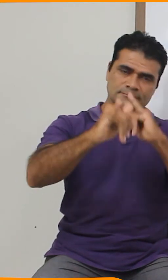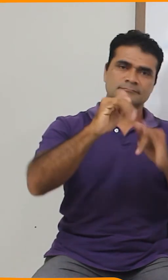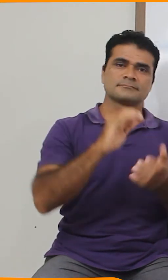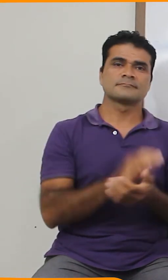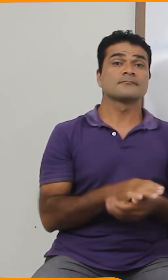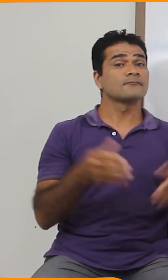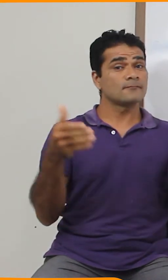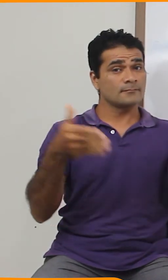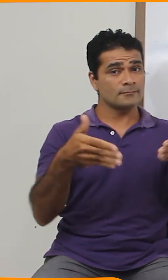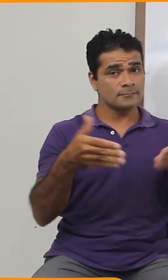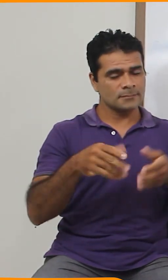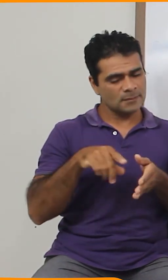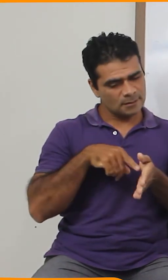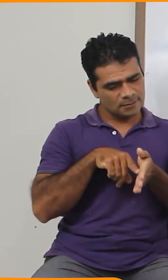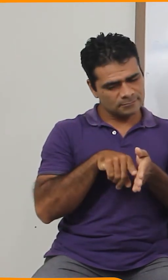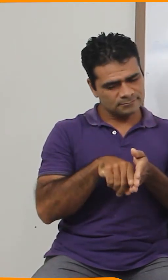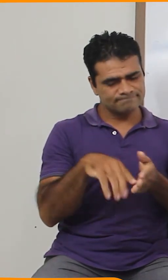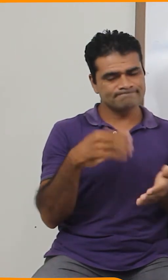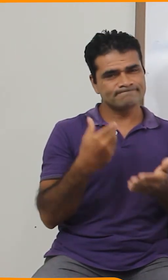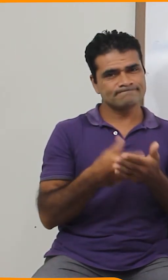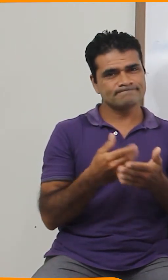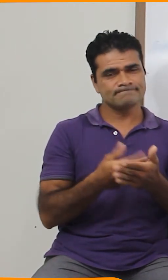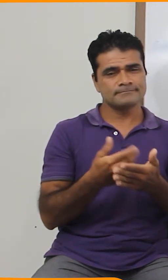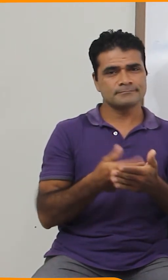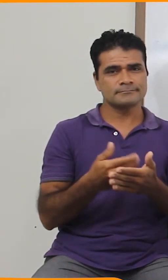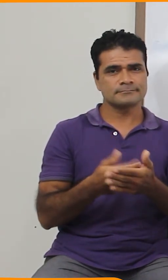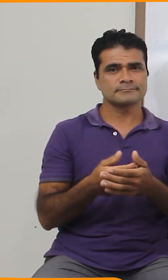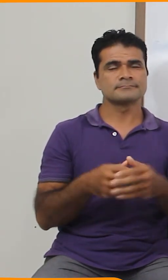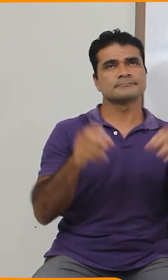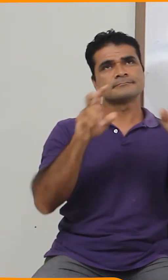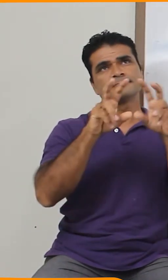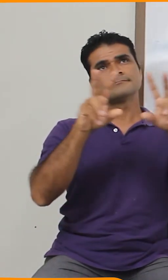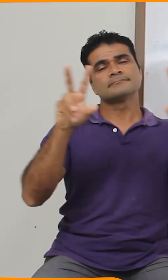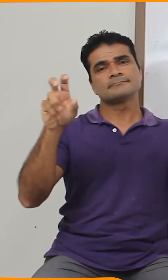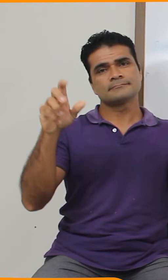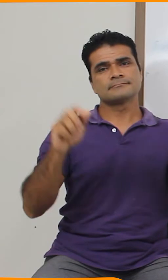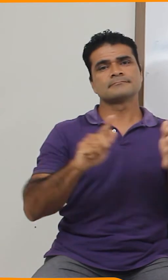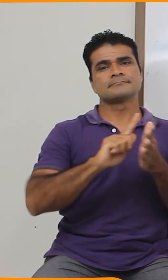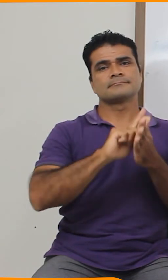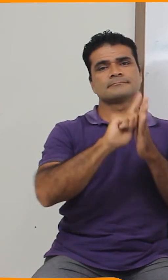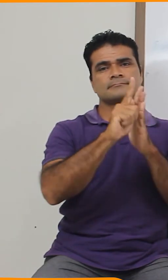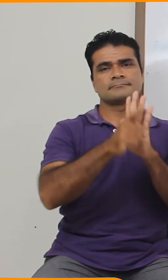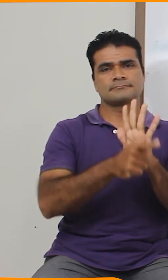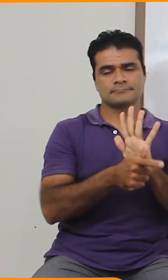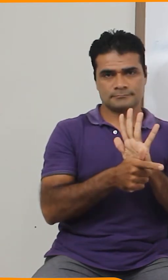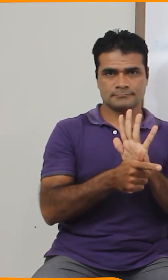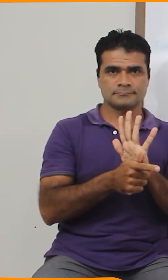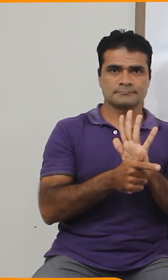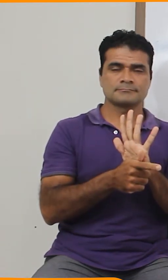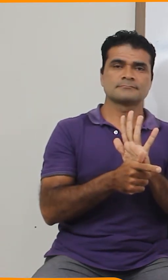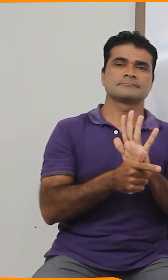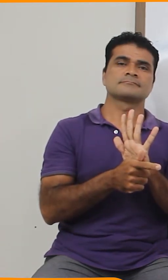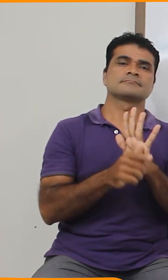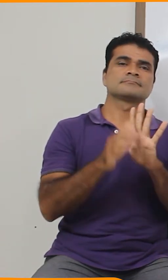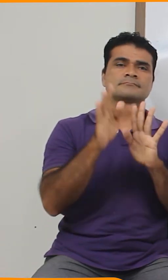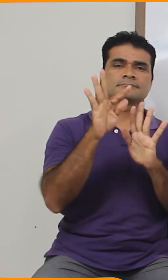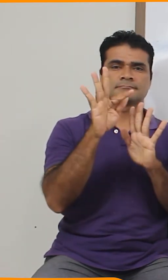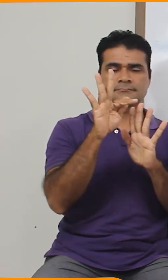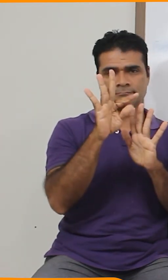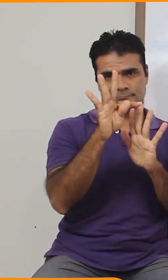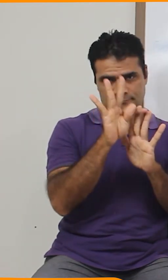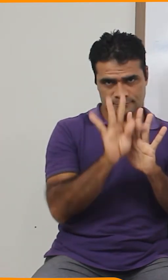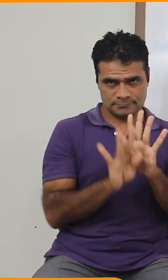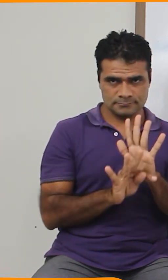hoje aprofundar um pouco mais sobre esse gênero textual, observando as características,